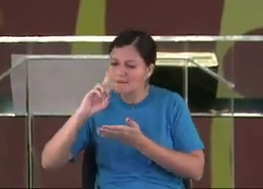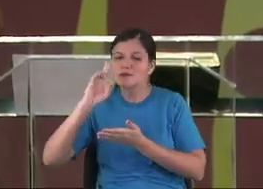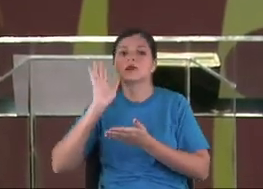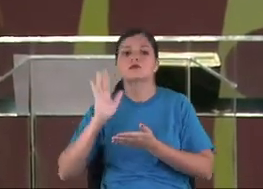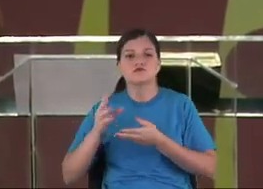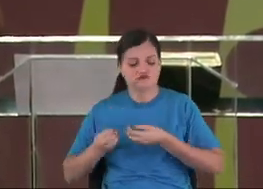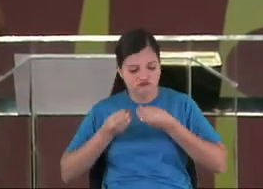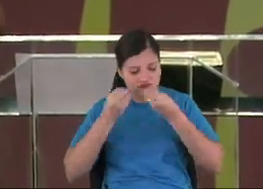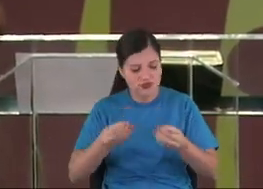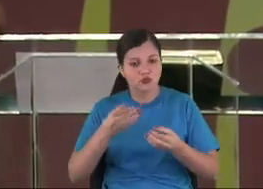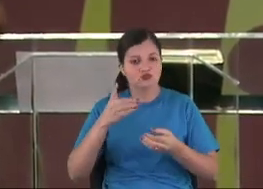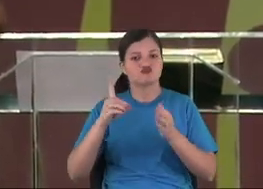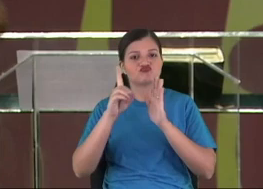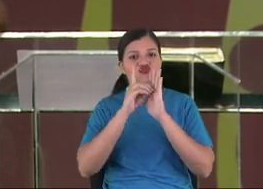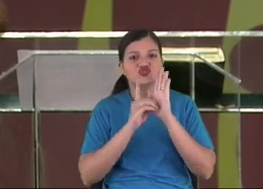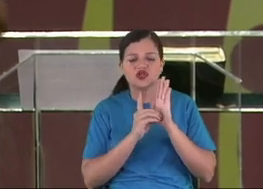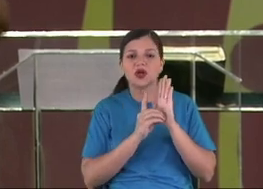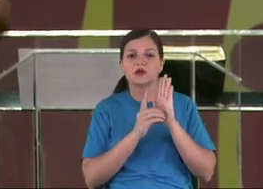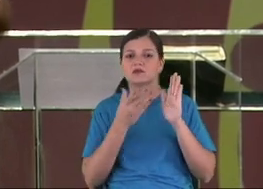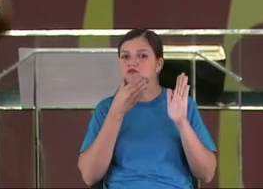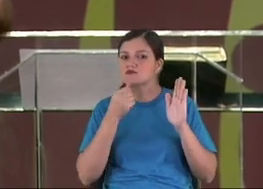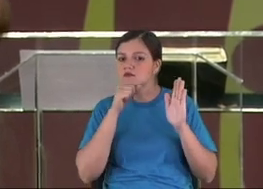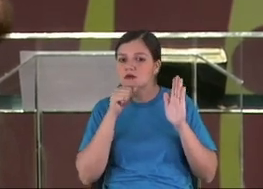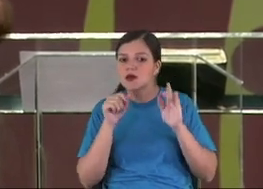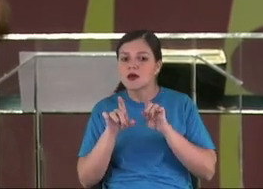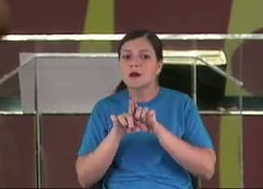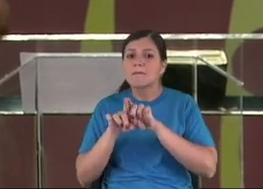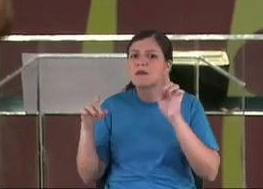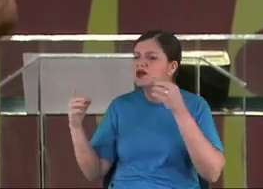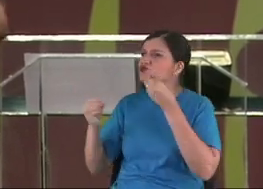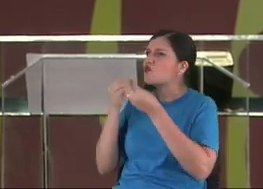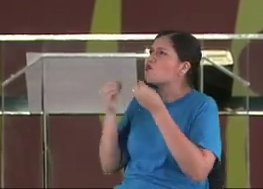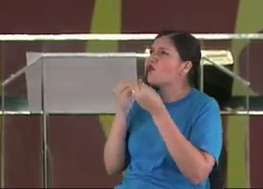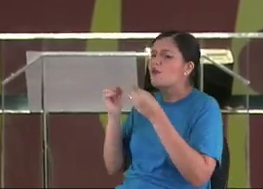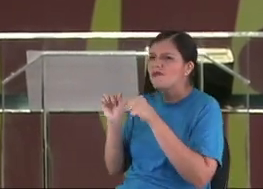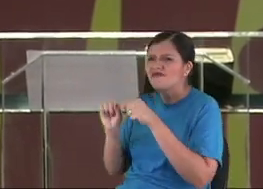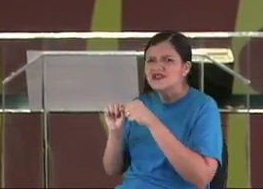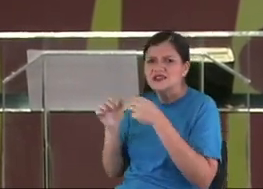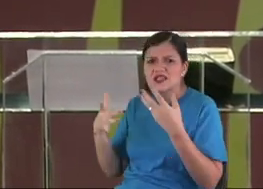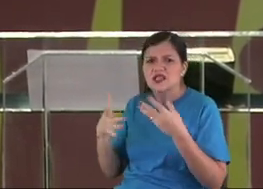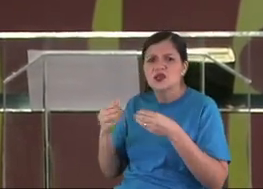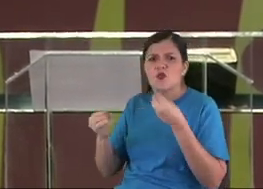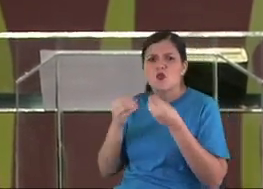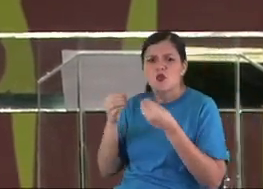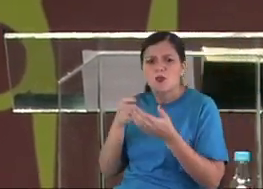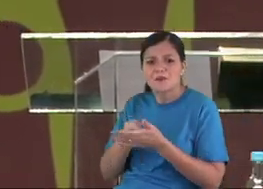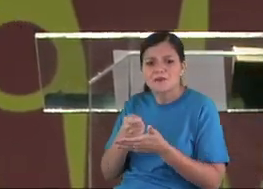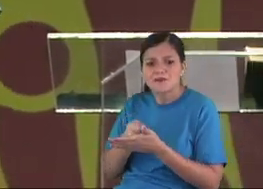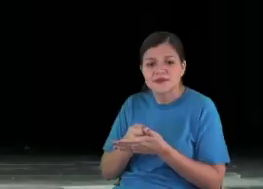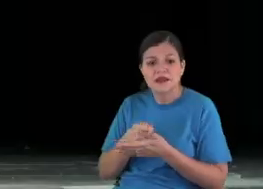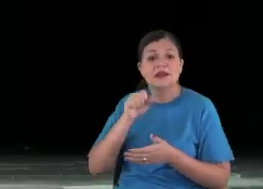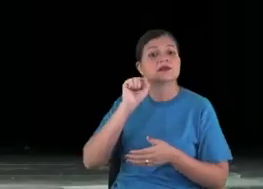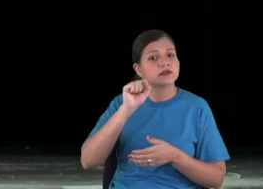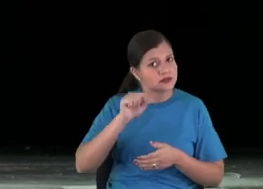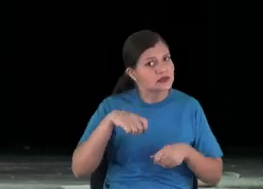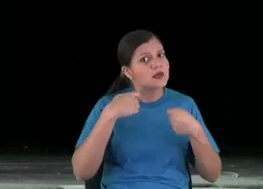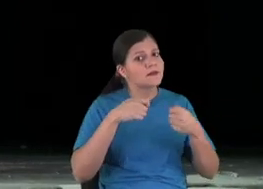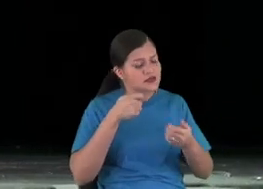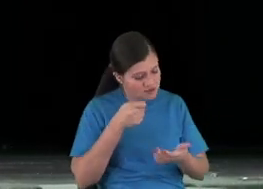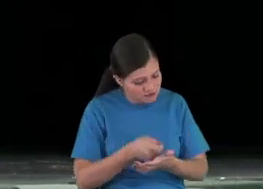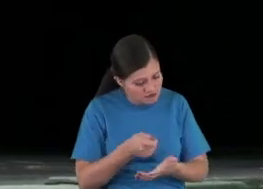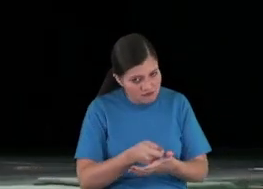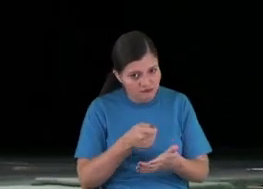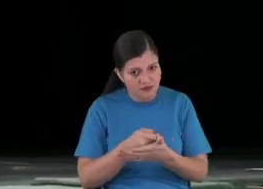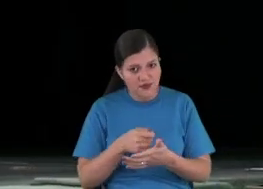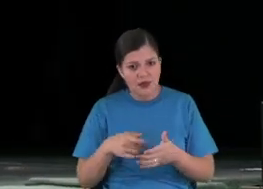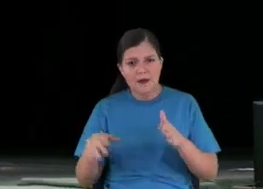direito. Agora, mas como é que eu vou fazer isso? Como é que eu vou forçar a barra? Você vai forçar a barra? Não, não precisa,